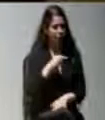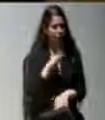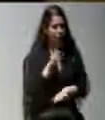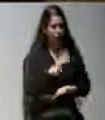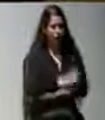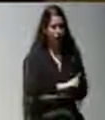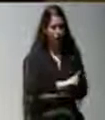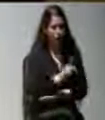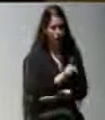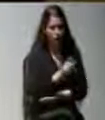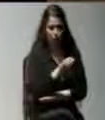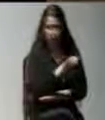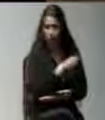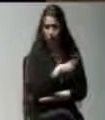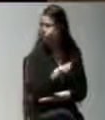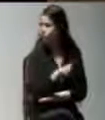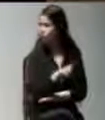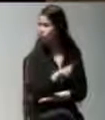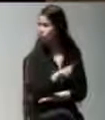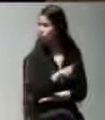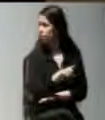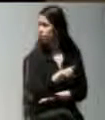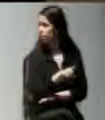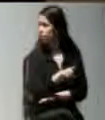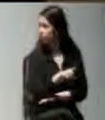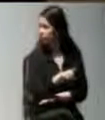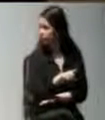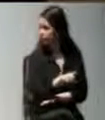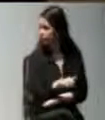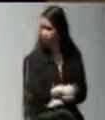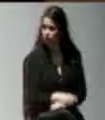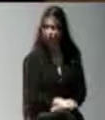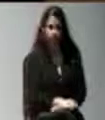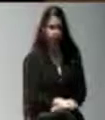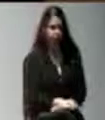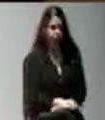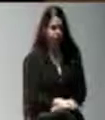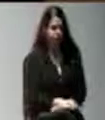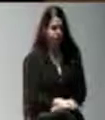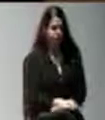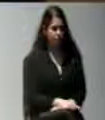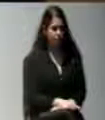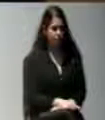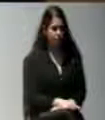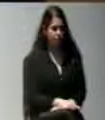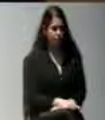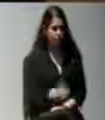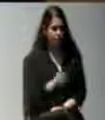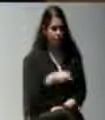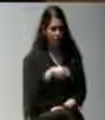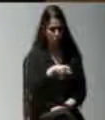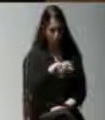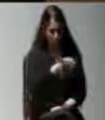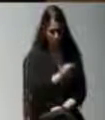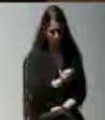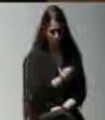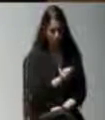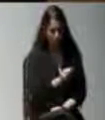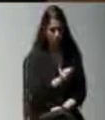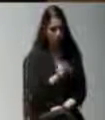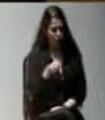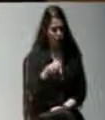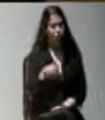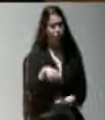Luiz, professora Fabiana, que trabalharam enormemente para isso. Professora Maria Beatriz Lúcia, que foi a